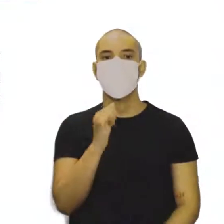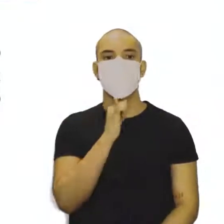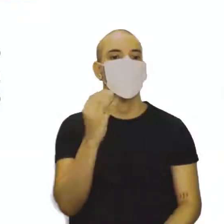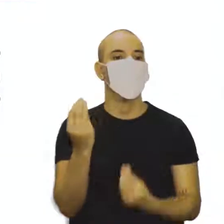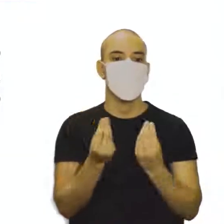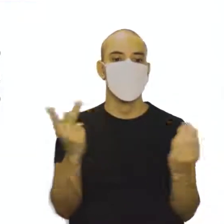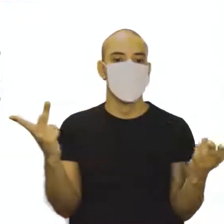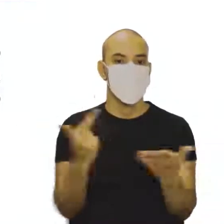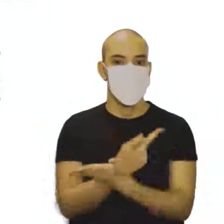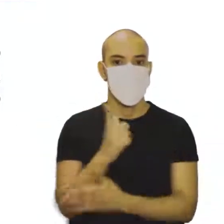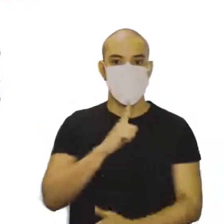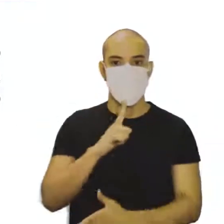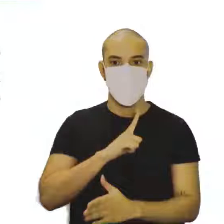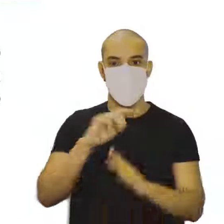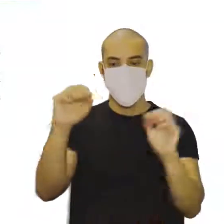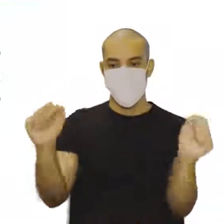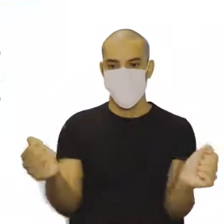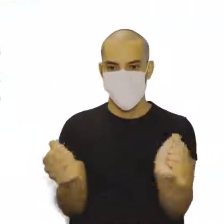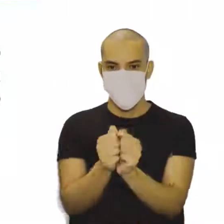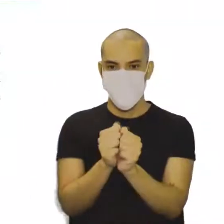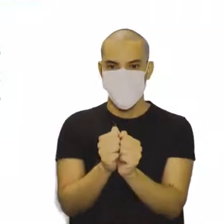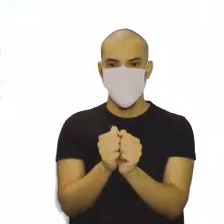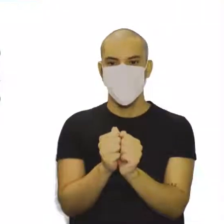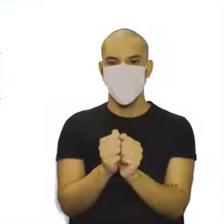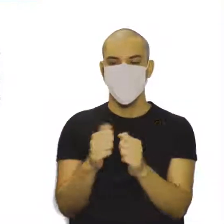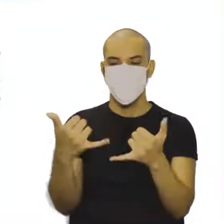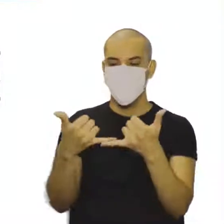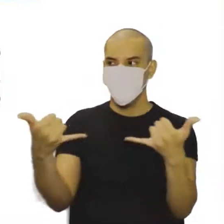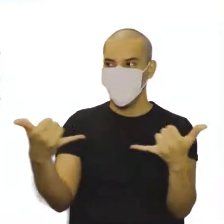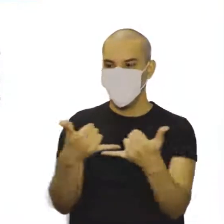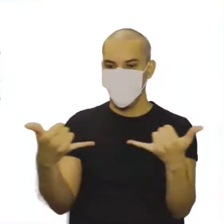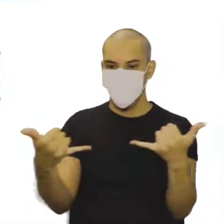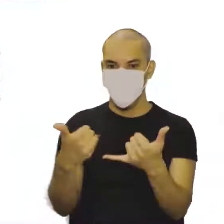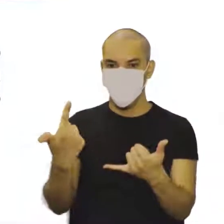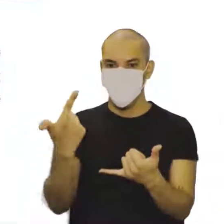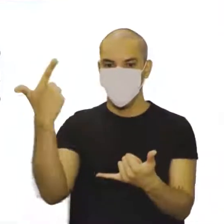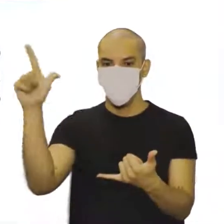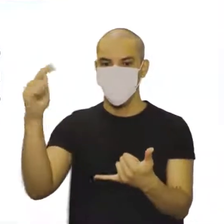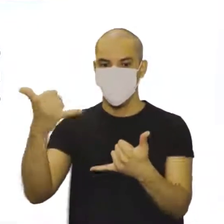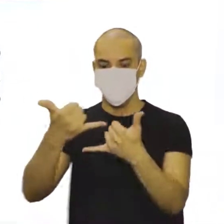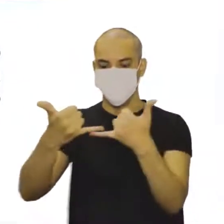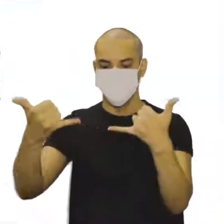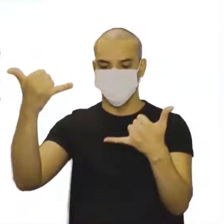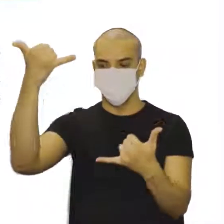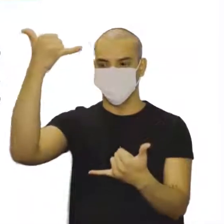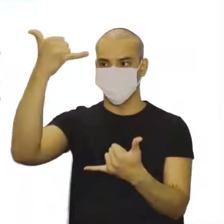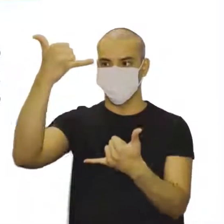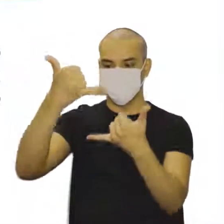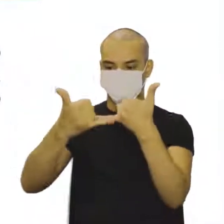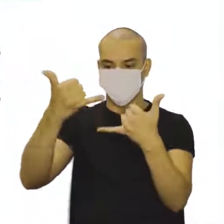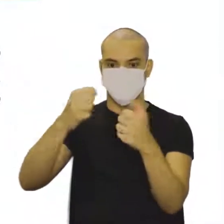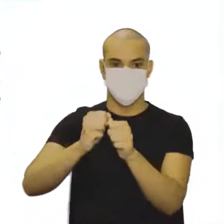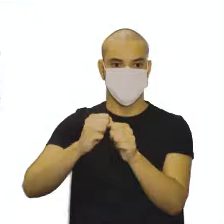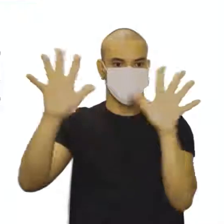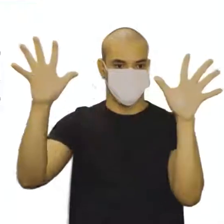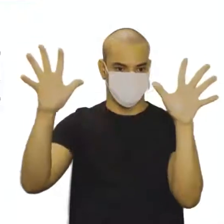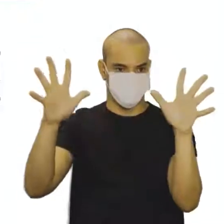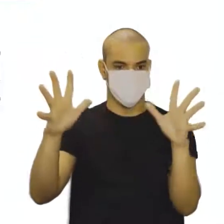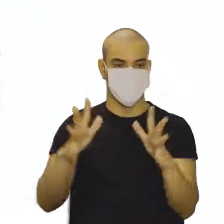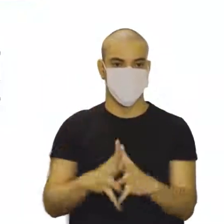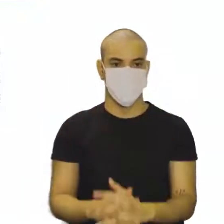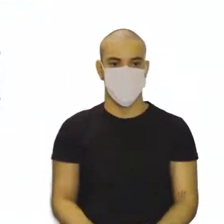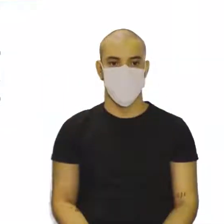é causado? É quando eu tenho uma junção de um fio elétrico com outro fio elétrico. Então, aqui, por exemplo, ó, deve